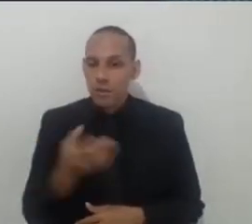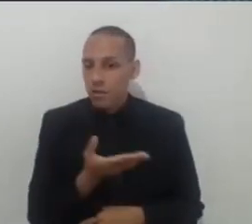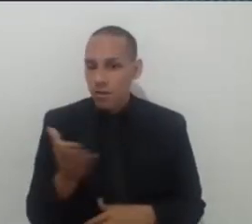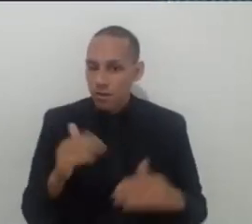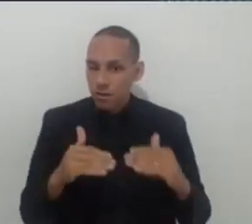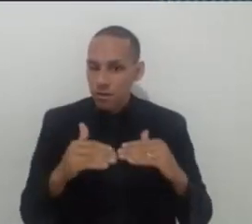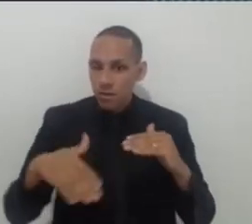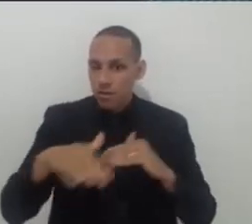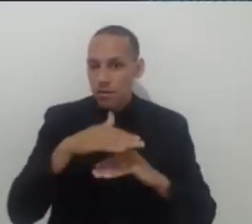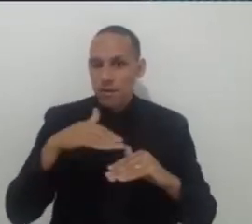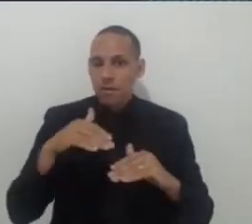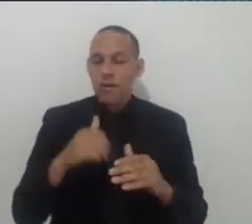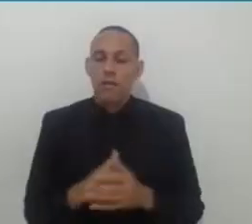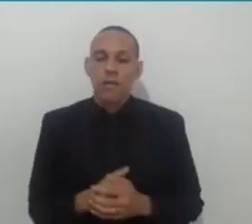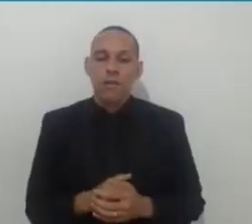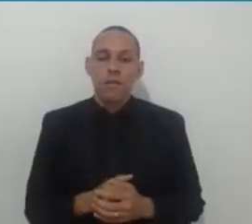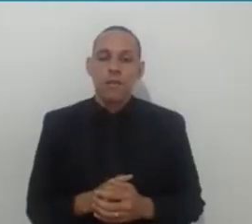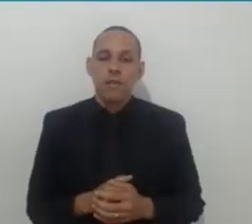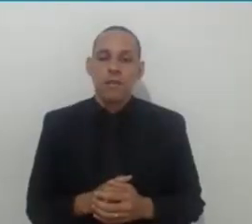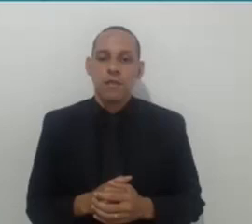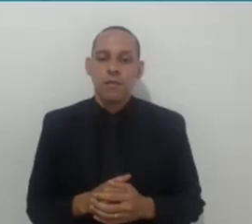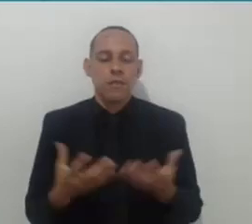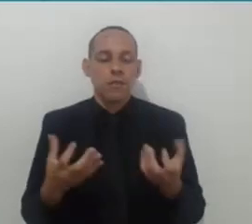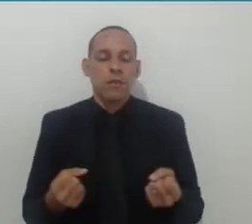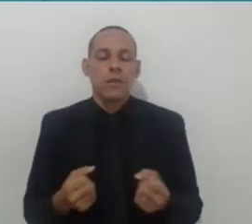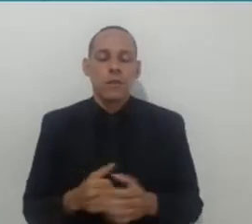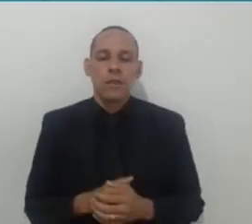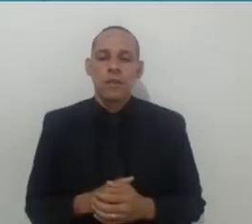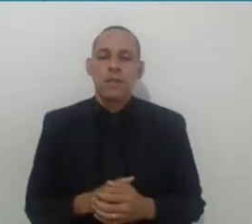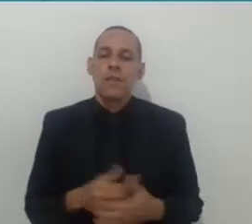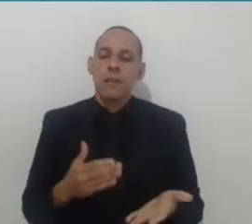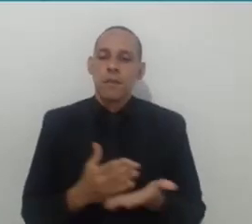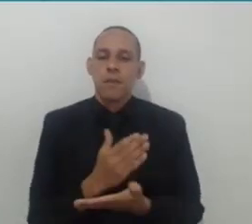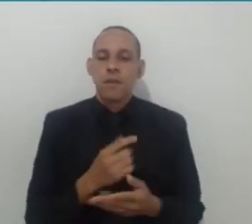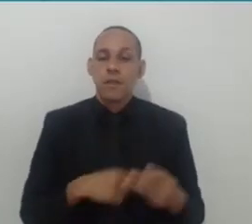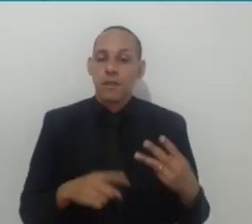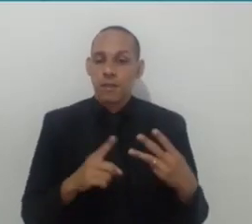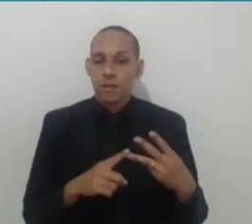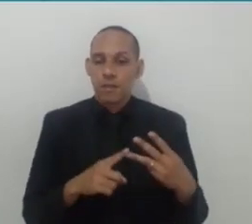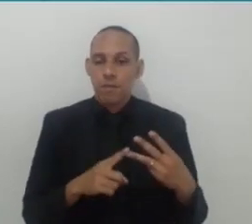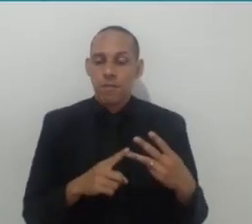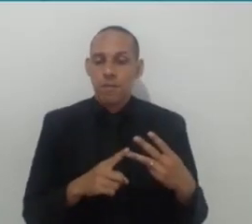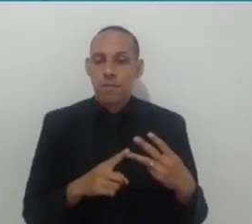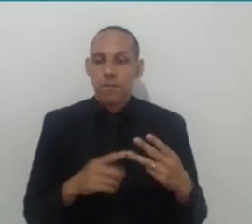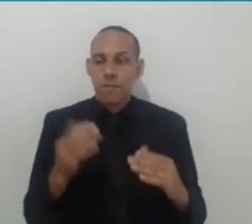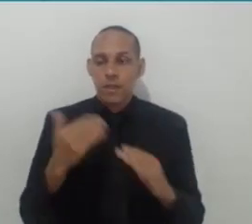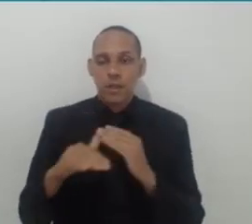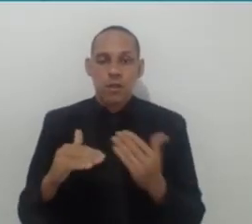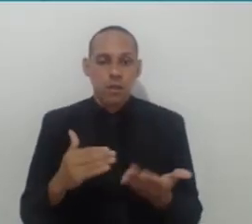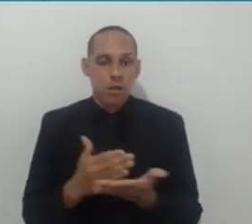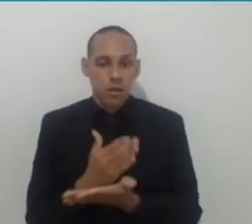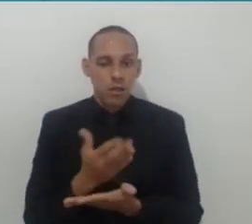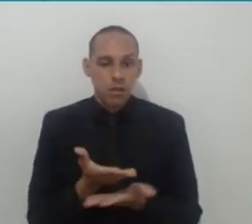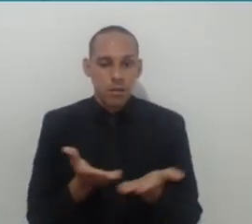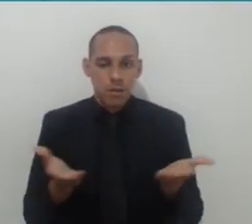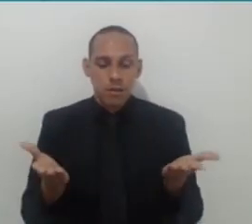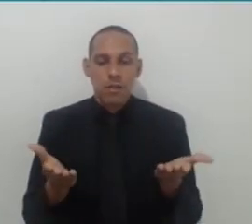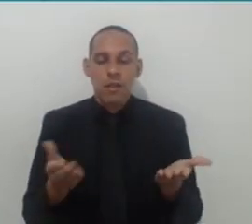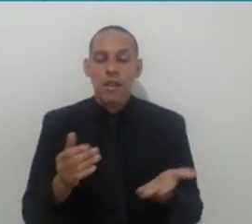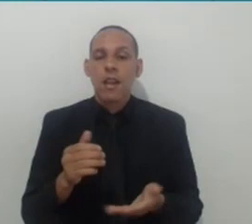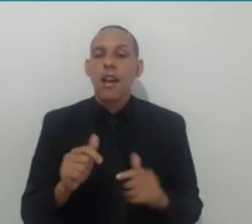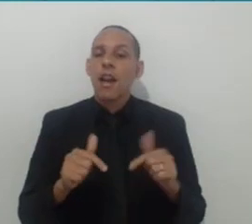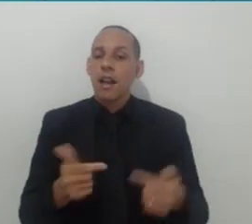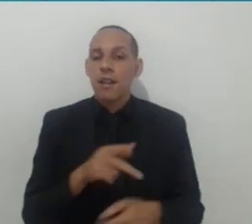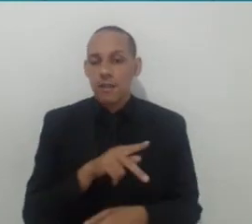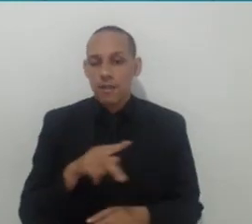Todos concordam? Todos acordam? Aprovamos. Aprovado. 3. Submeter para homologação da Corte ato da presidência que a de